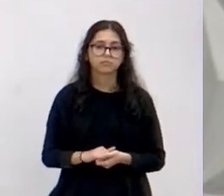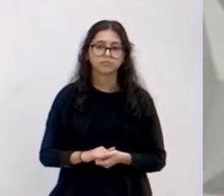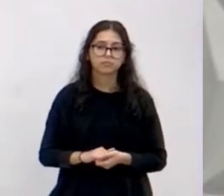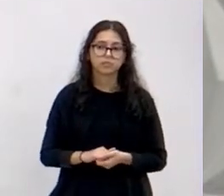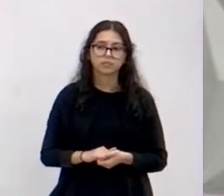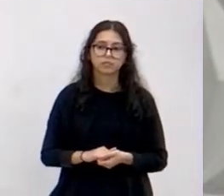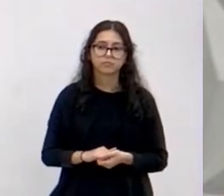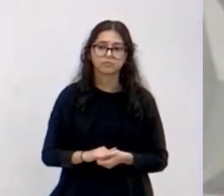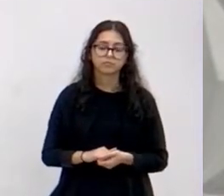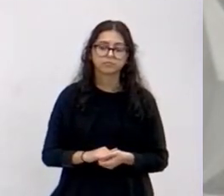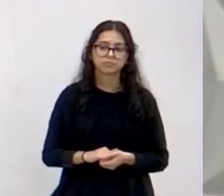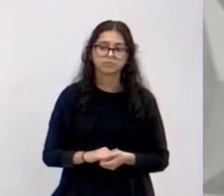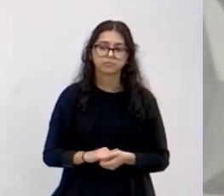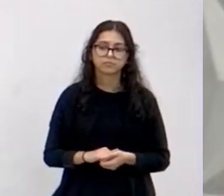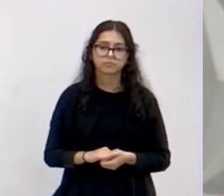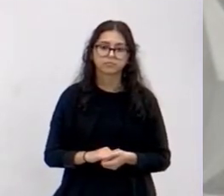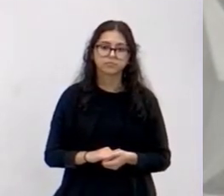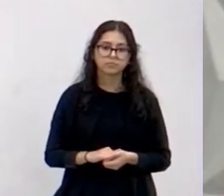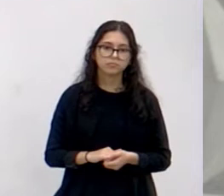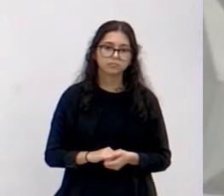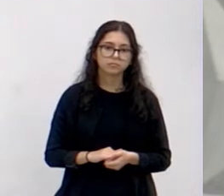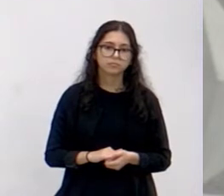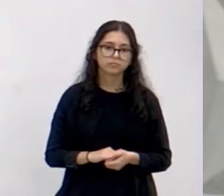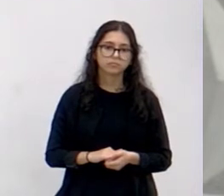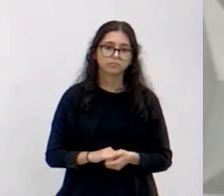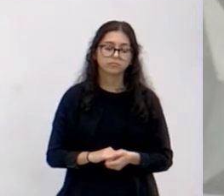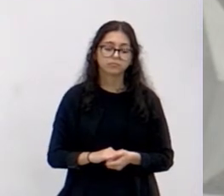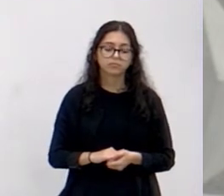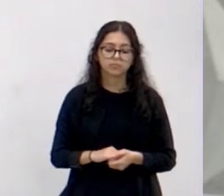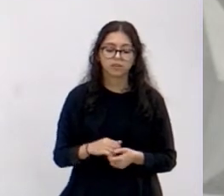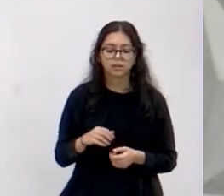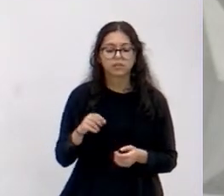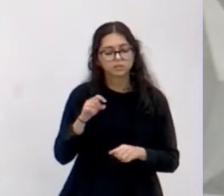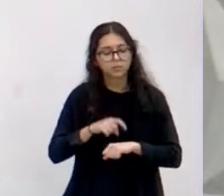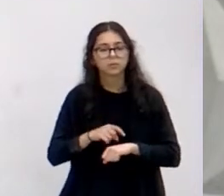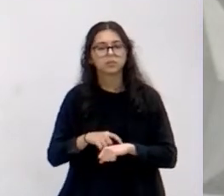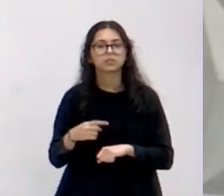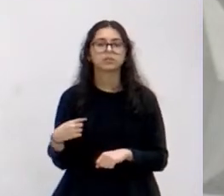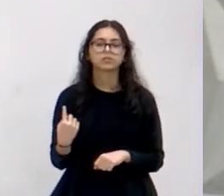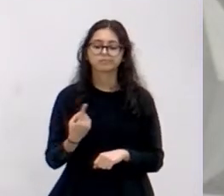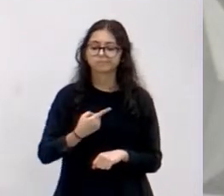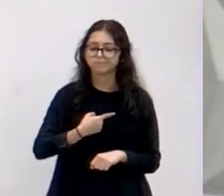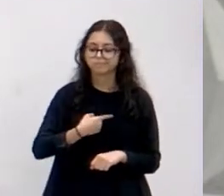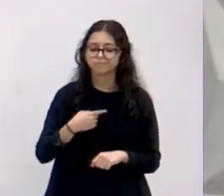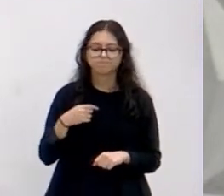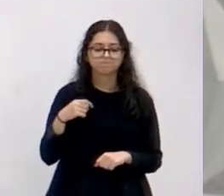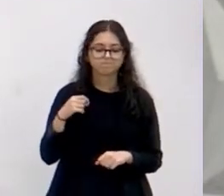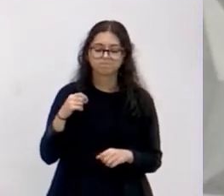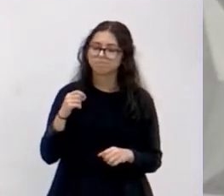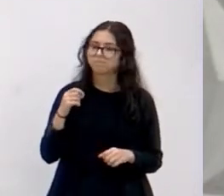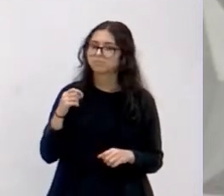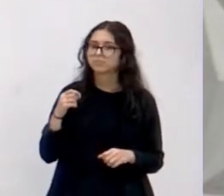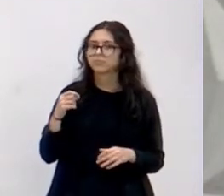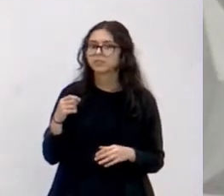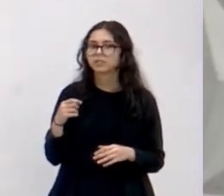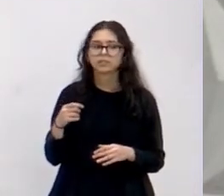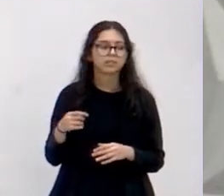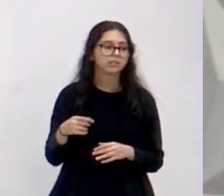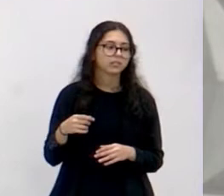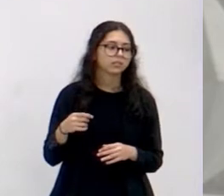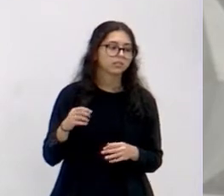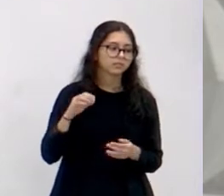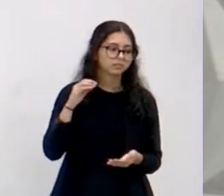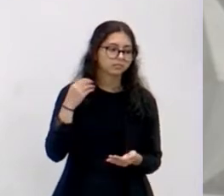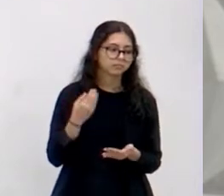oprime mais do que aquilo que existe é aqui que muitas vezes nós somos derrotados sabe irmãos e na mente e na mente é que nós somos